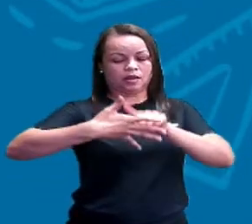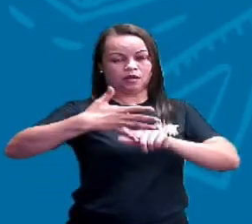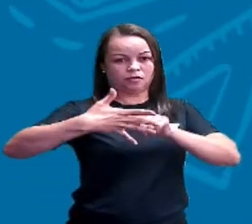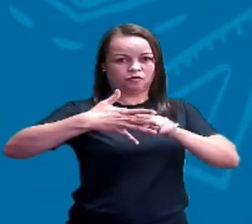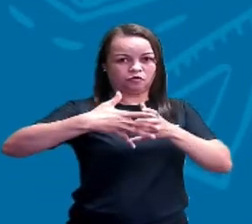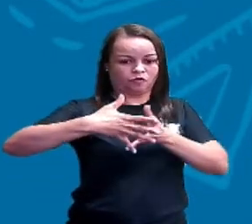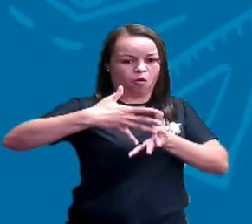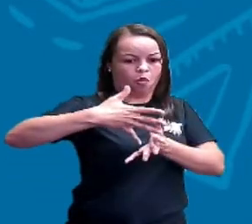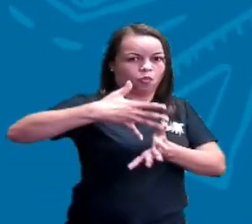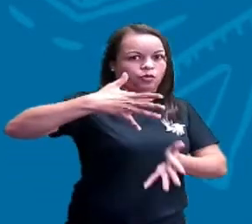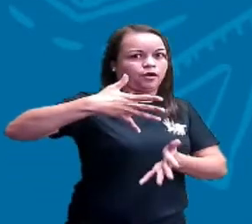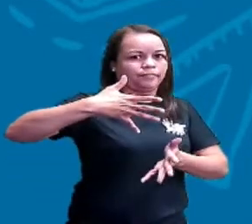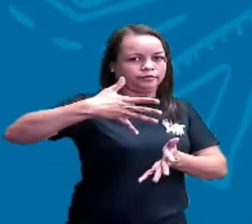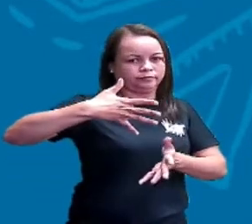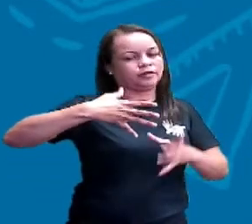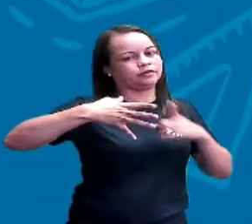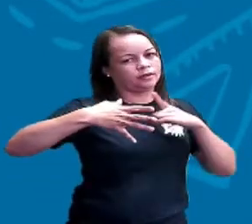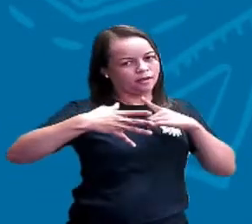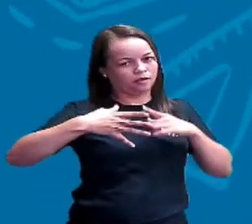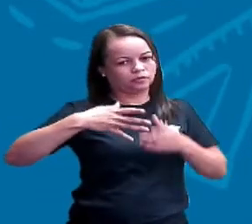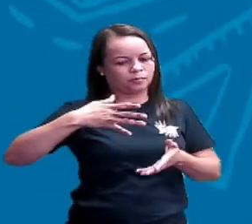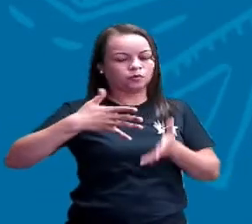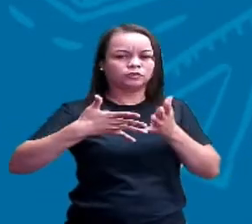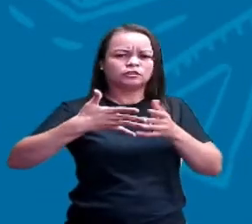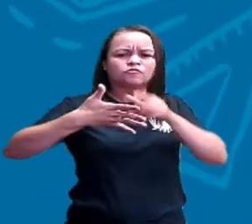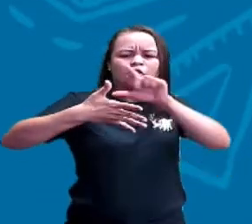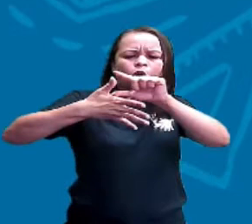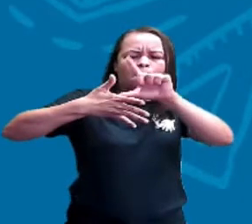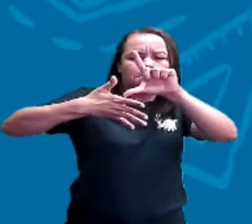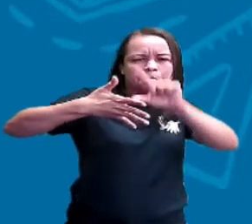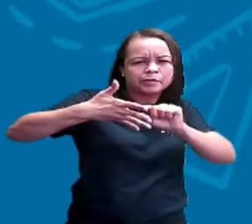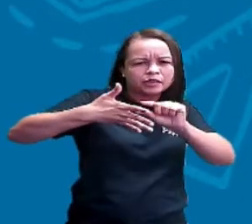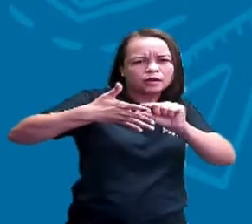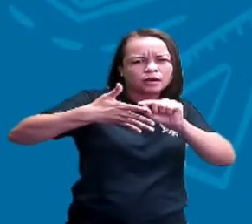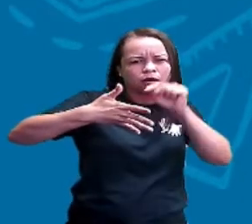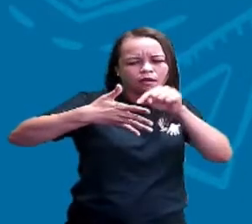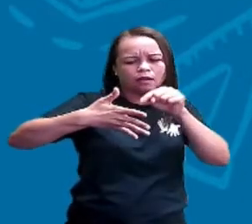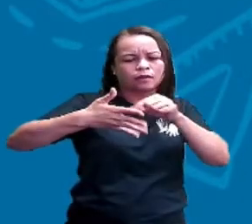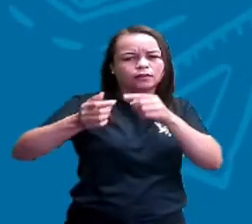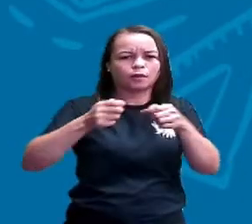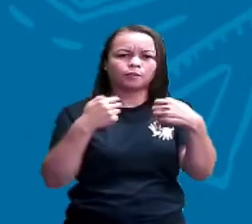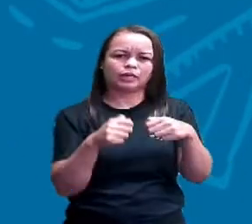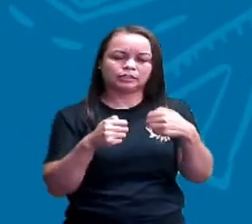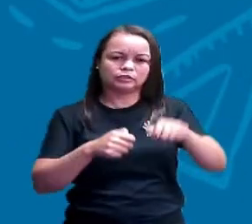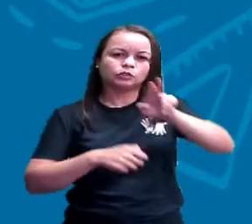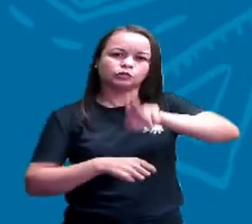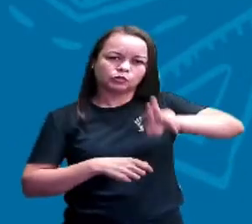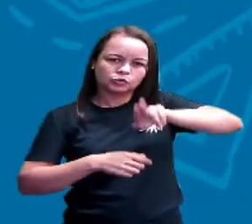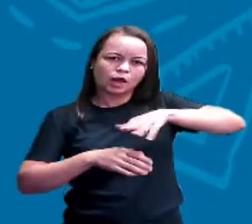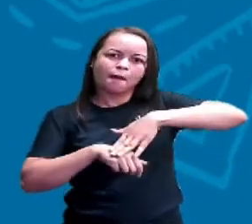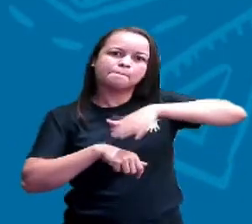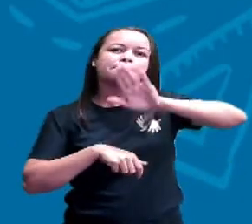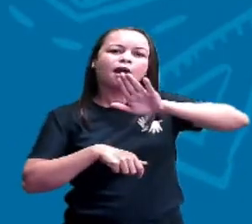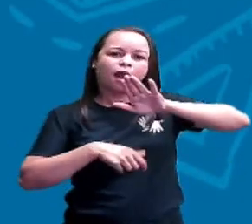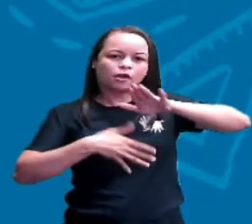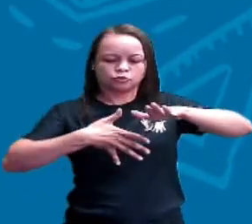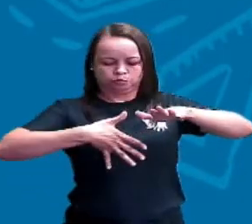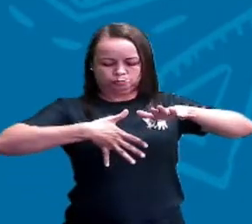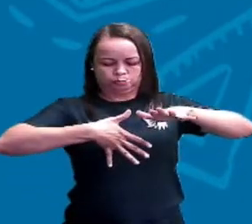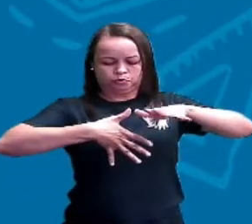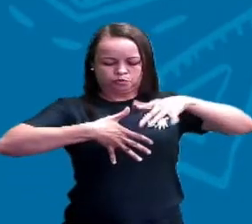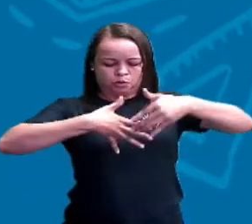vai ter um tamanho. Se a minha mão for menor, eu vou precisar usar mais palmos para